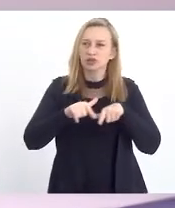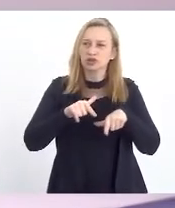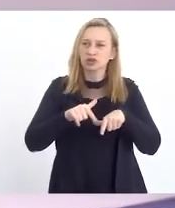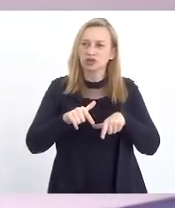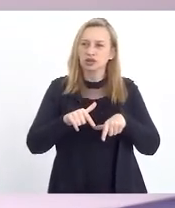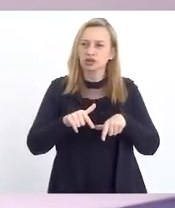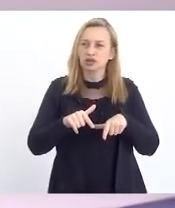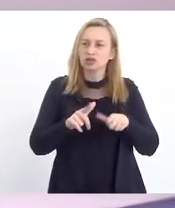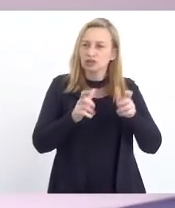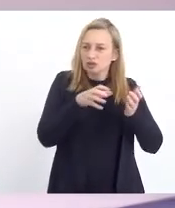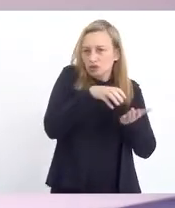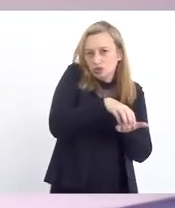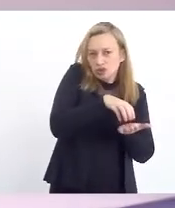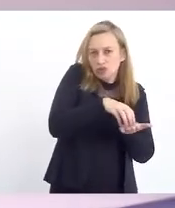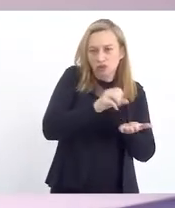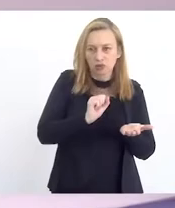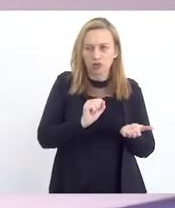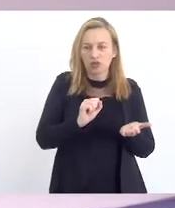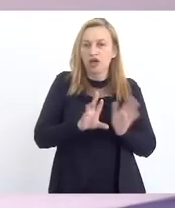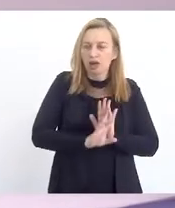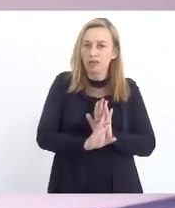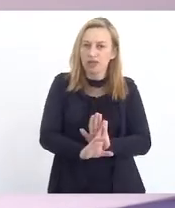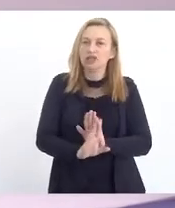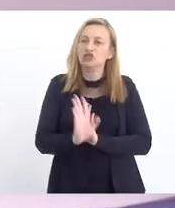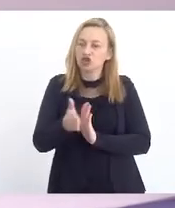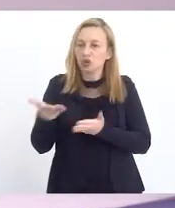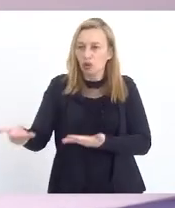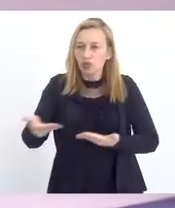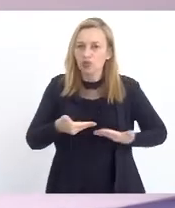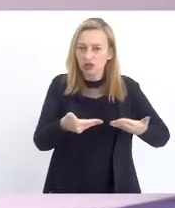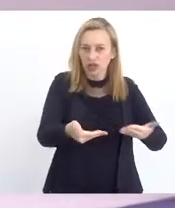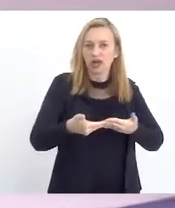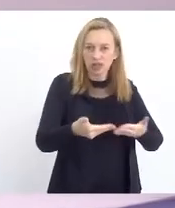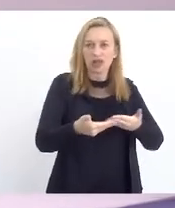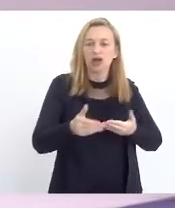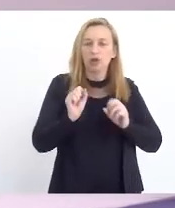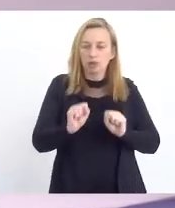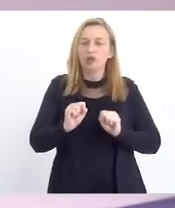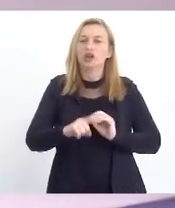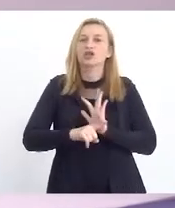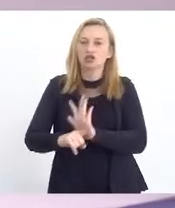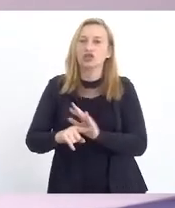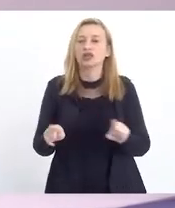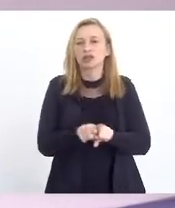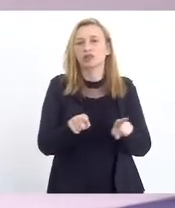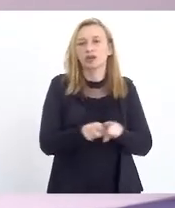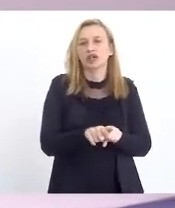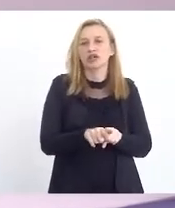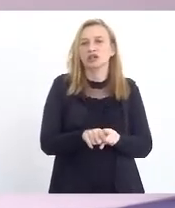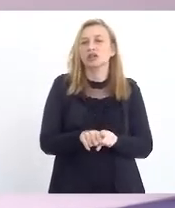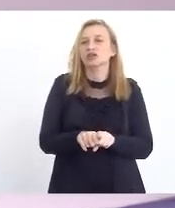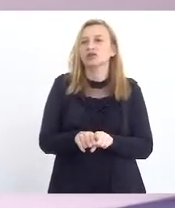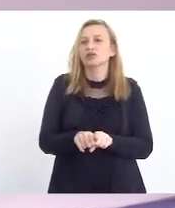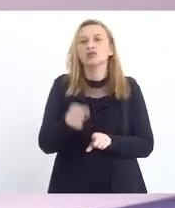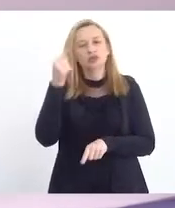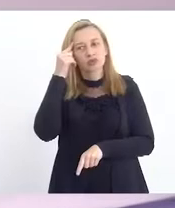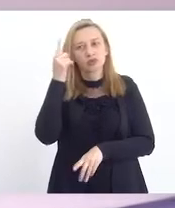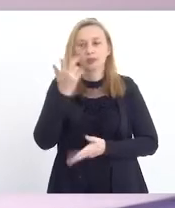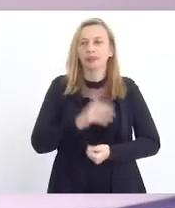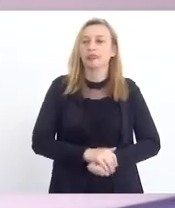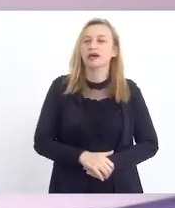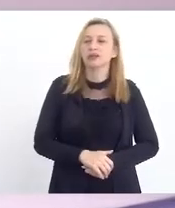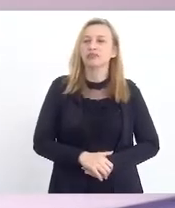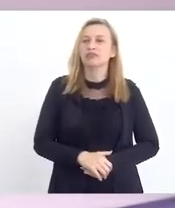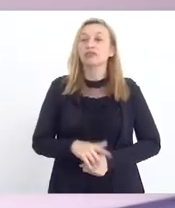do setor. Né? As representações foram convidadas, esperamos que possam também contribuir com as suas reflexões.